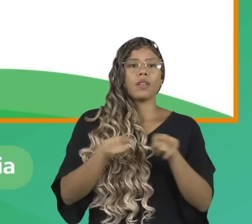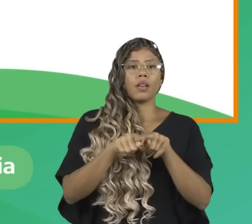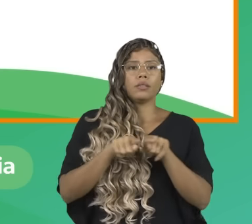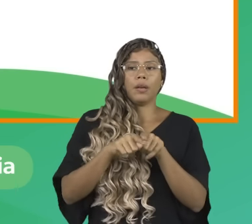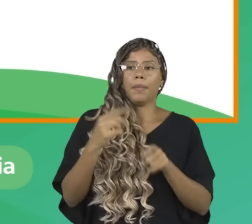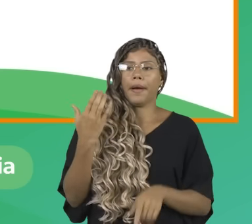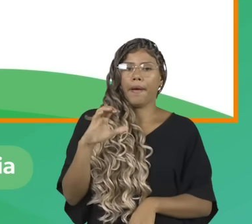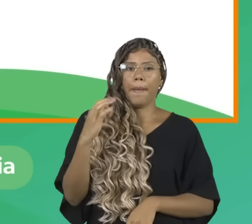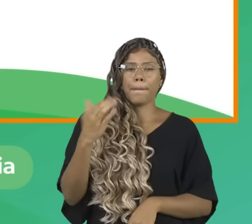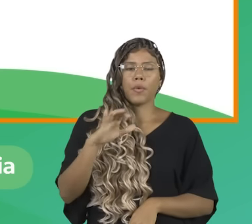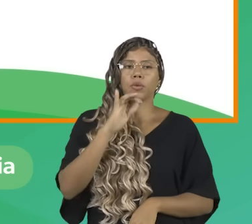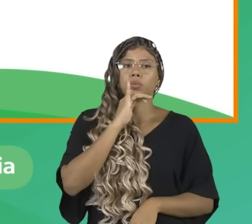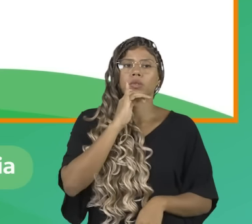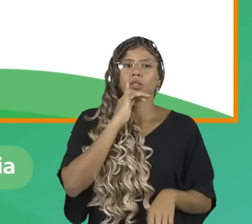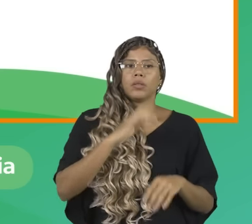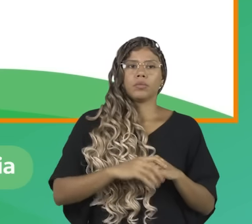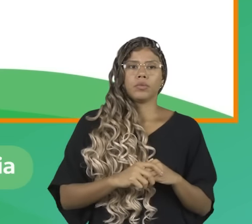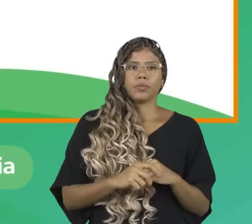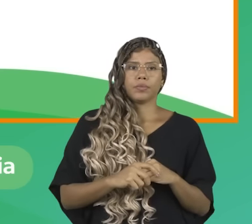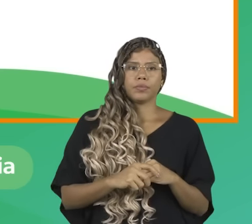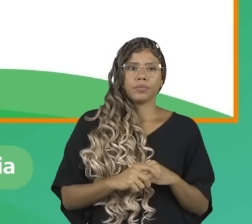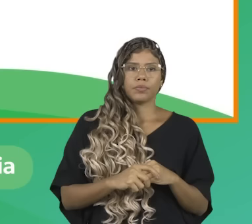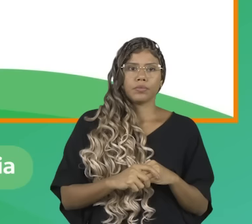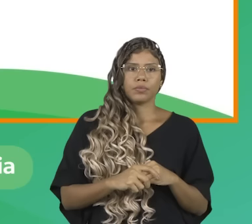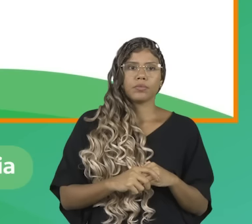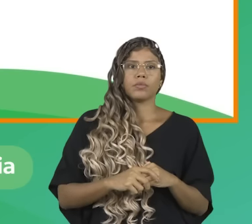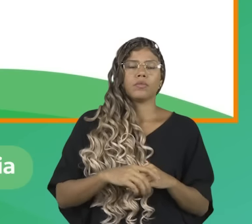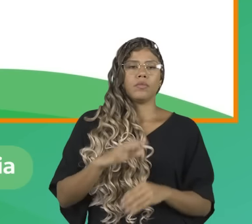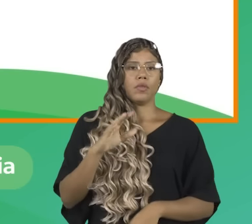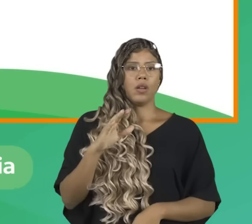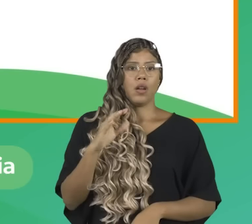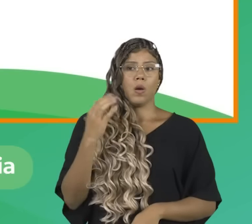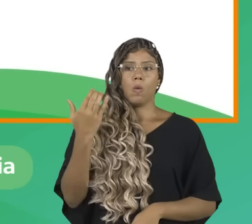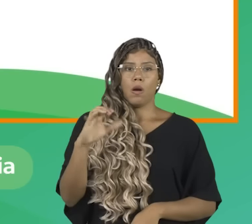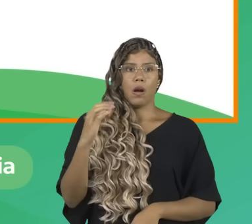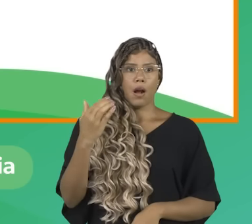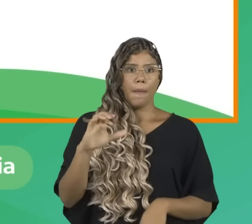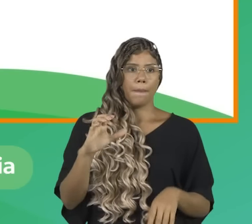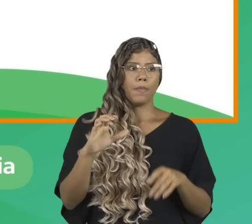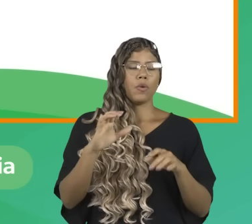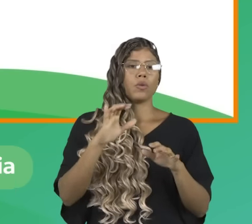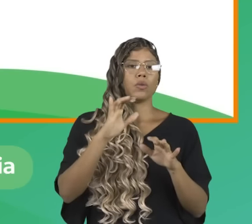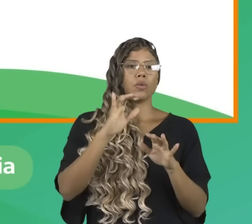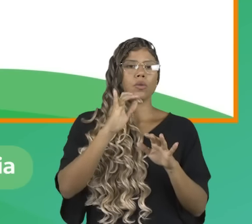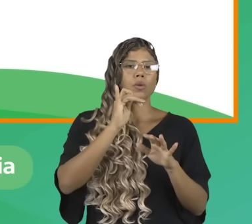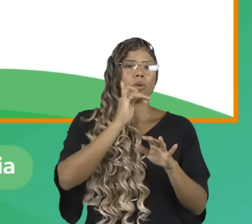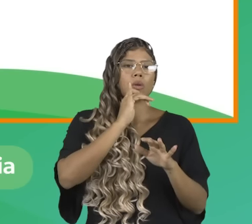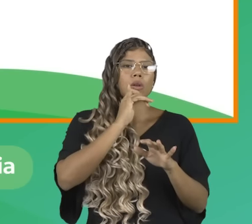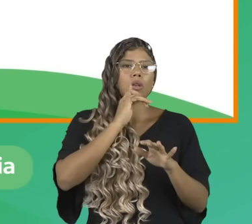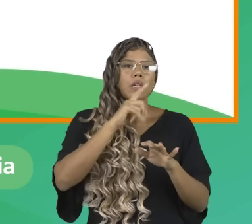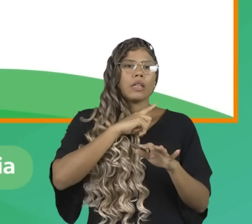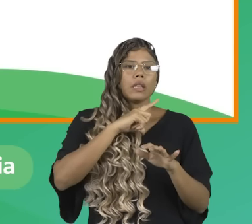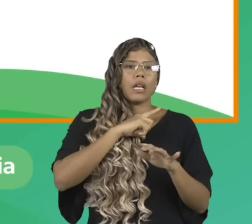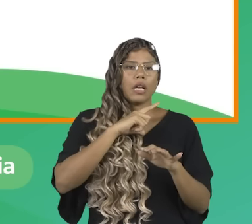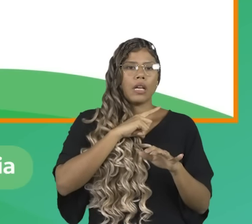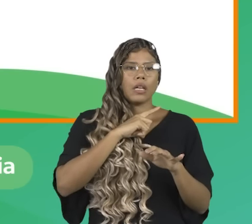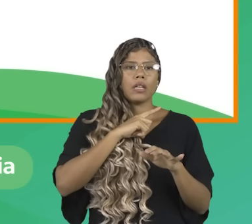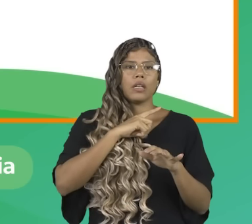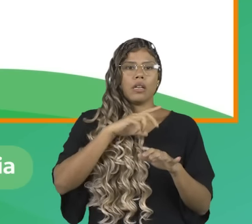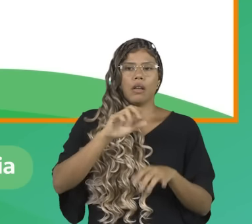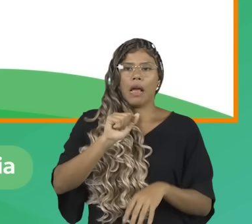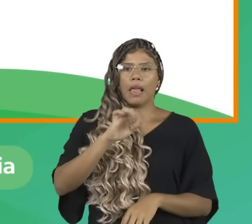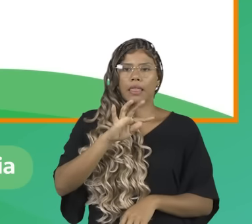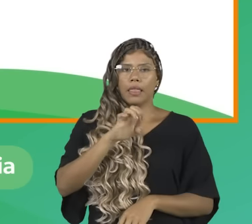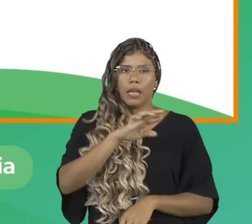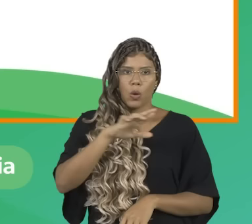oxidação rápida, chamada de queima, a gente tem isso. Por exemplo, quando você tem na fermentação, como eu disse, em aterros e o gado